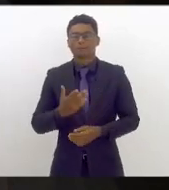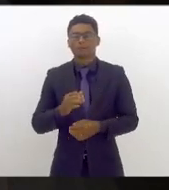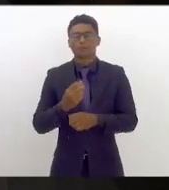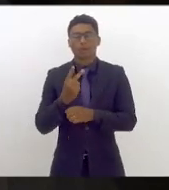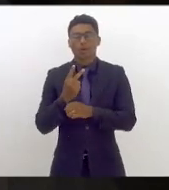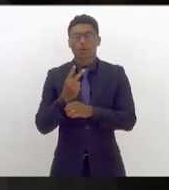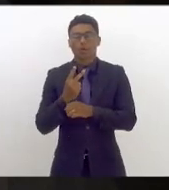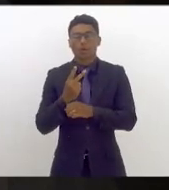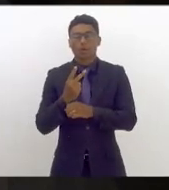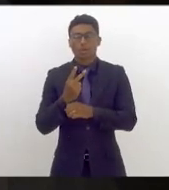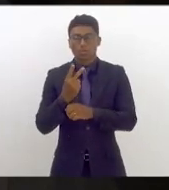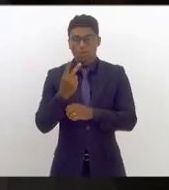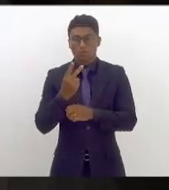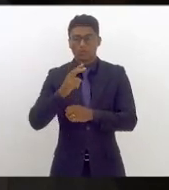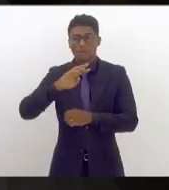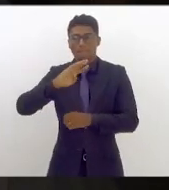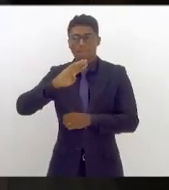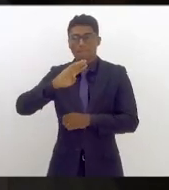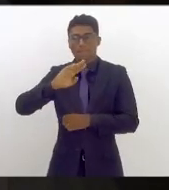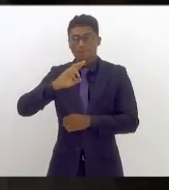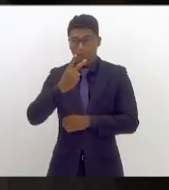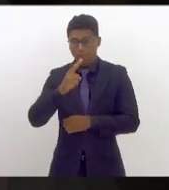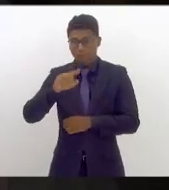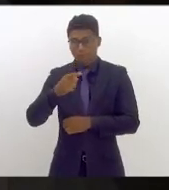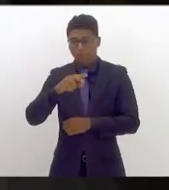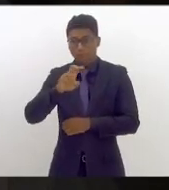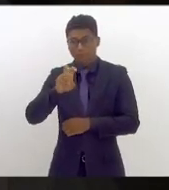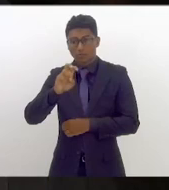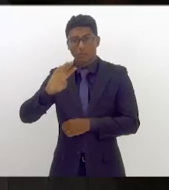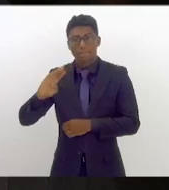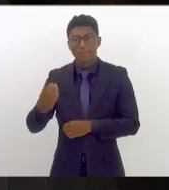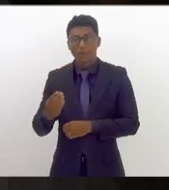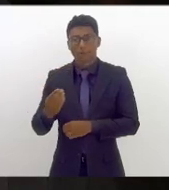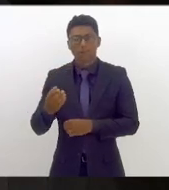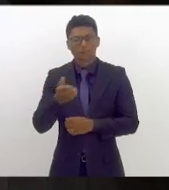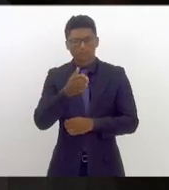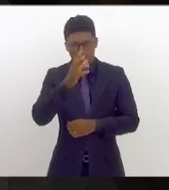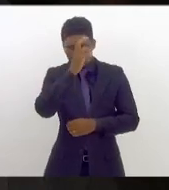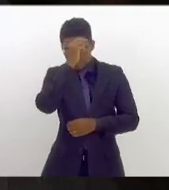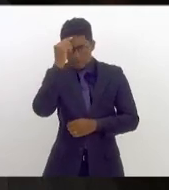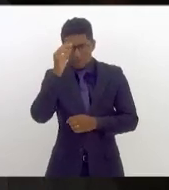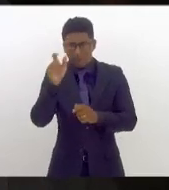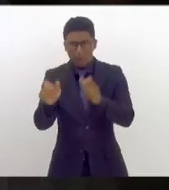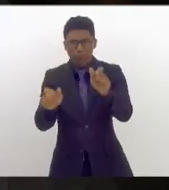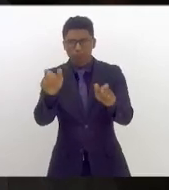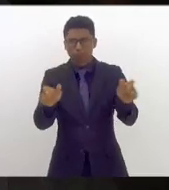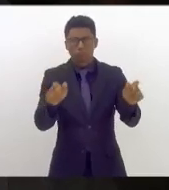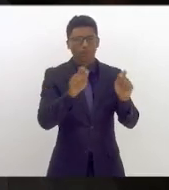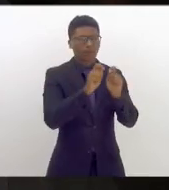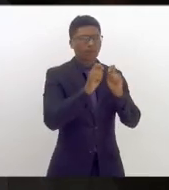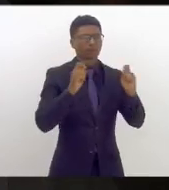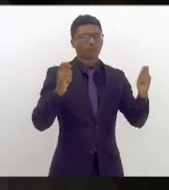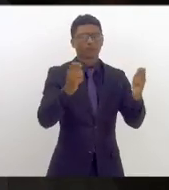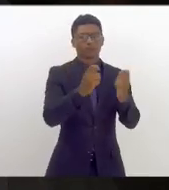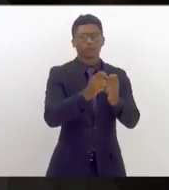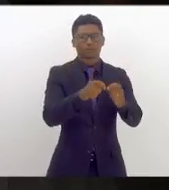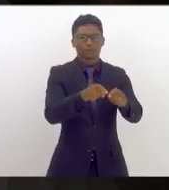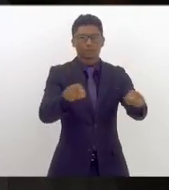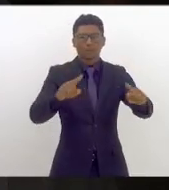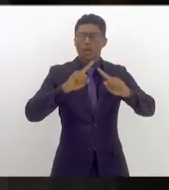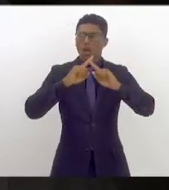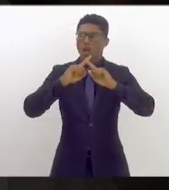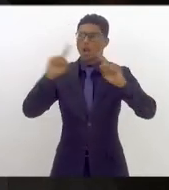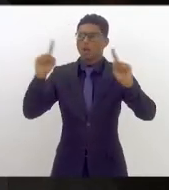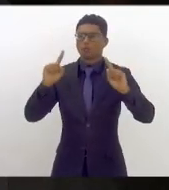meio. Não vi a Associação dos Prefeitos vir a público para chutar o balde,